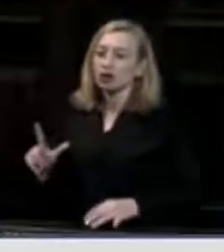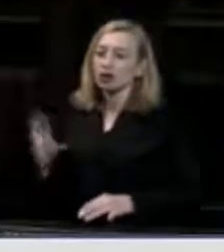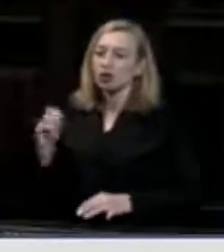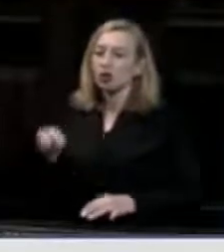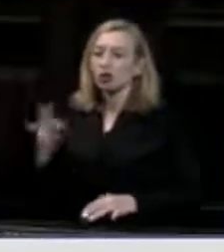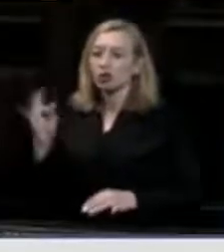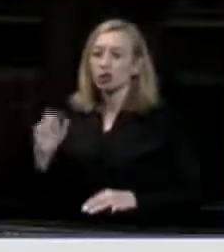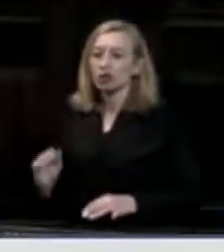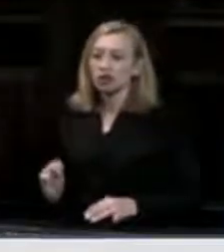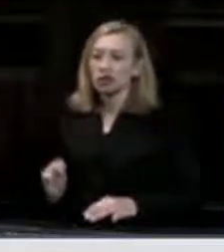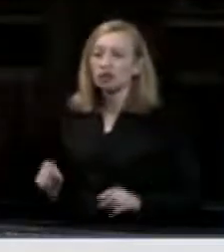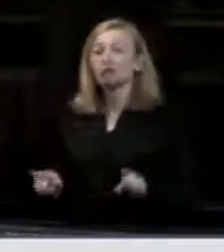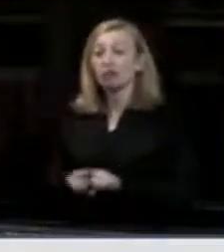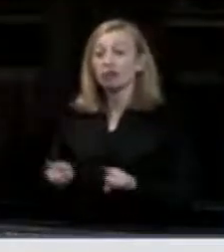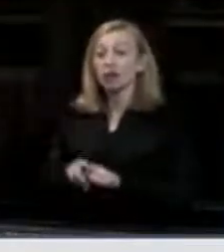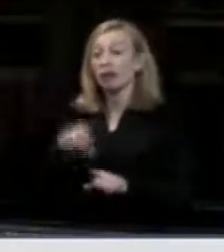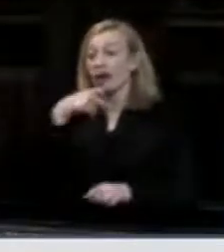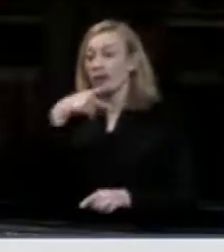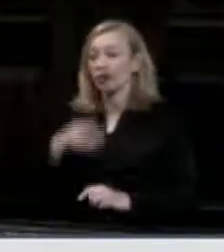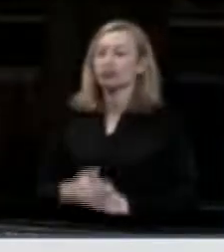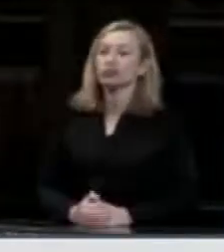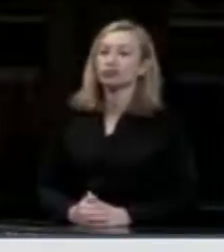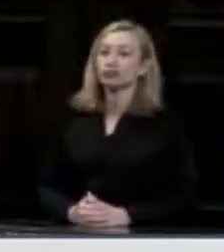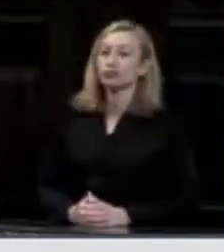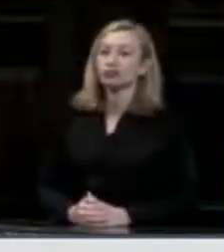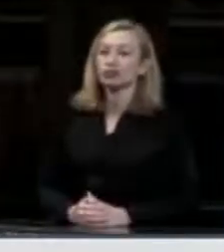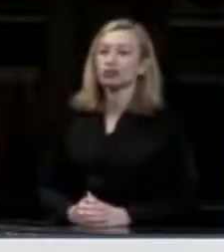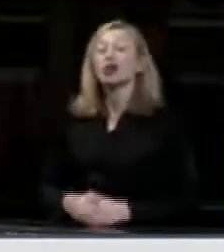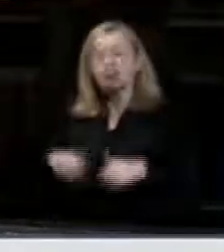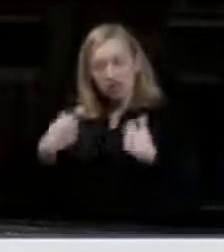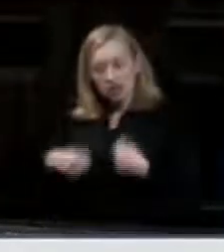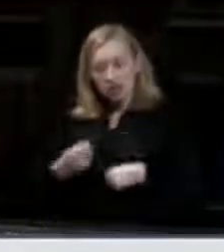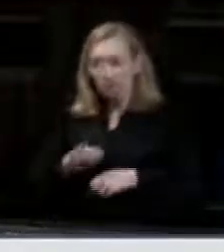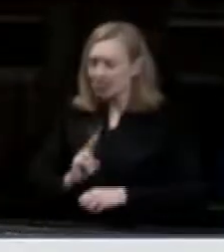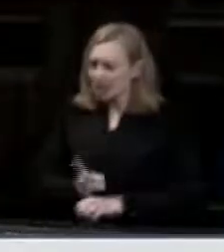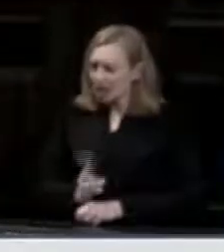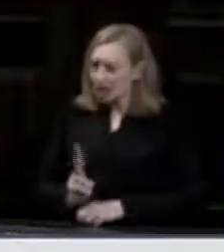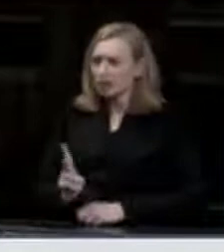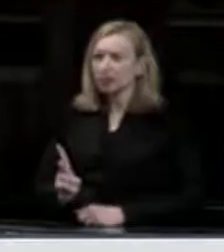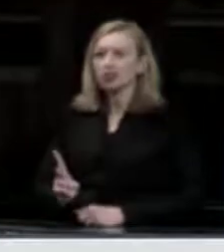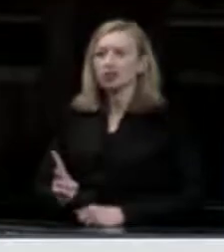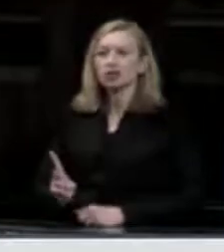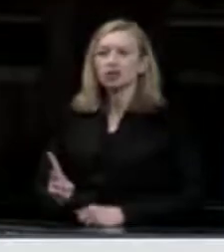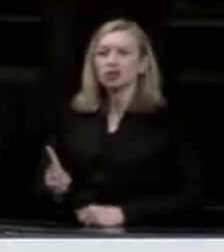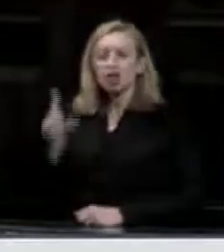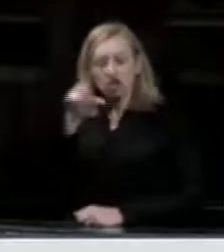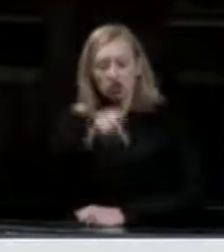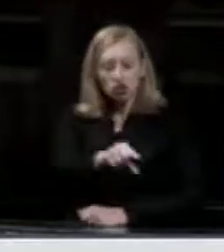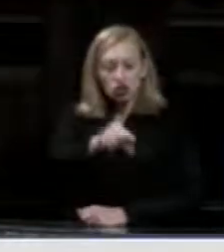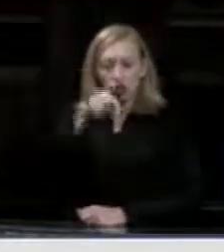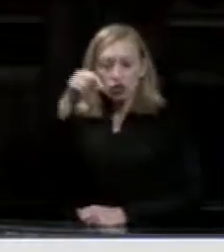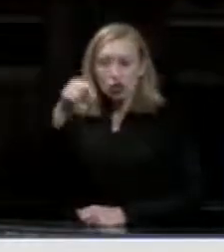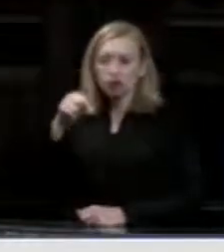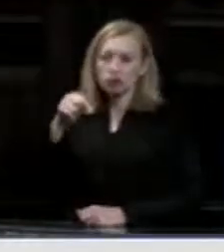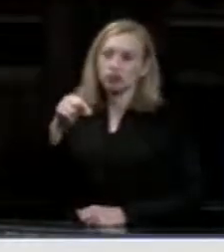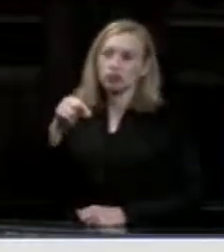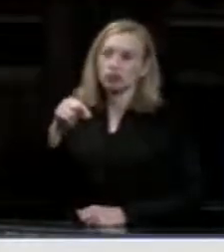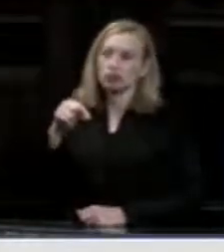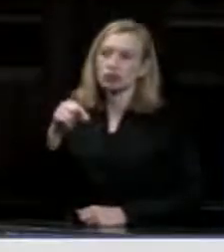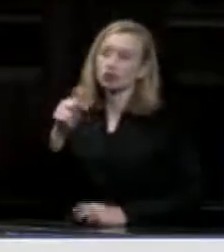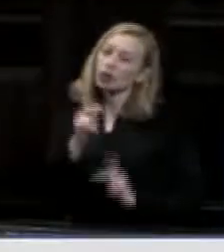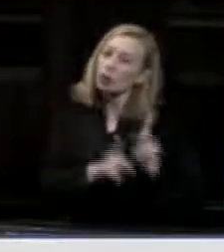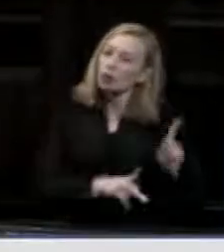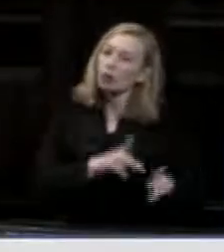um Parlamento, que tem que ser sempre eleito pelo povo e,